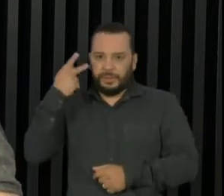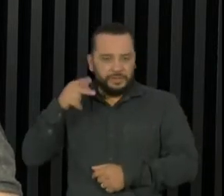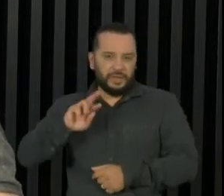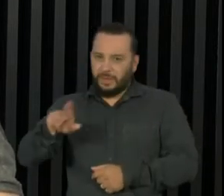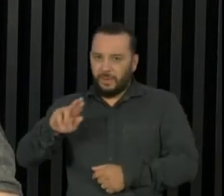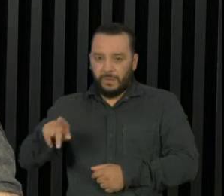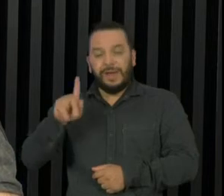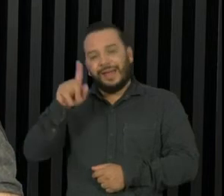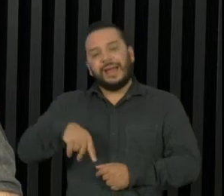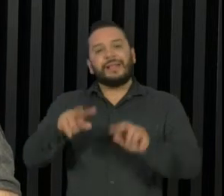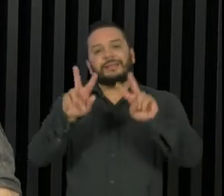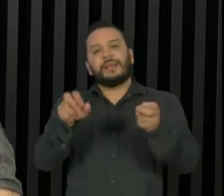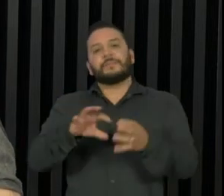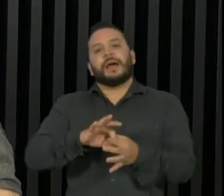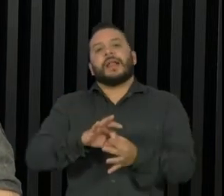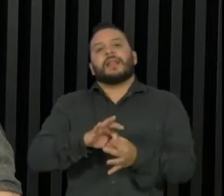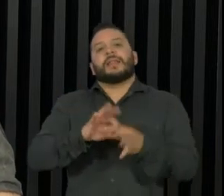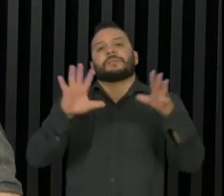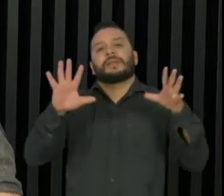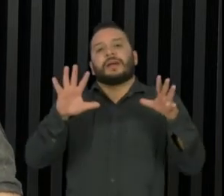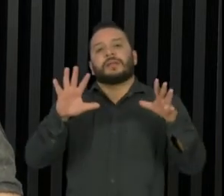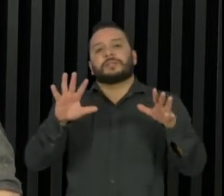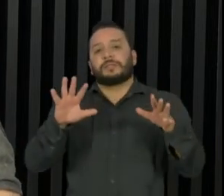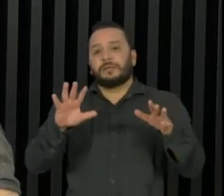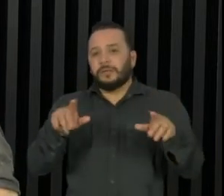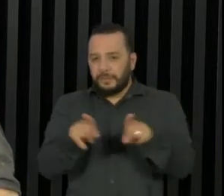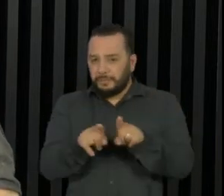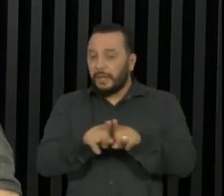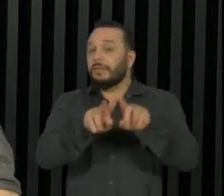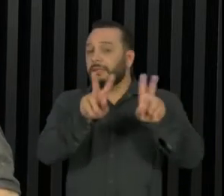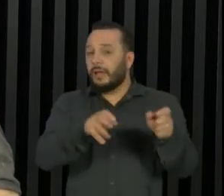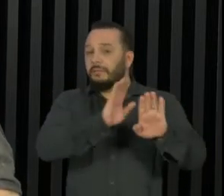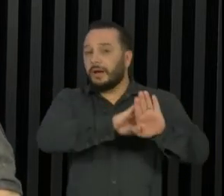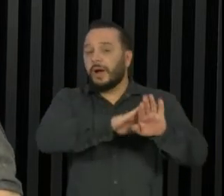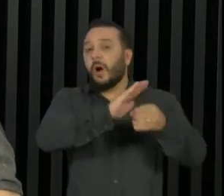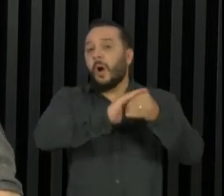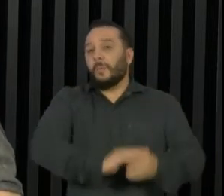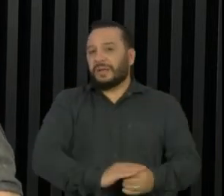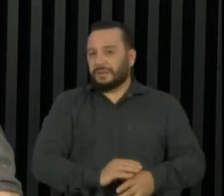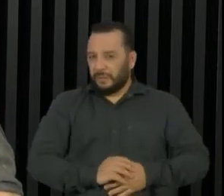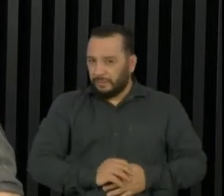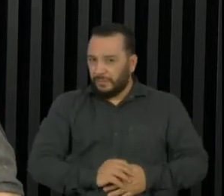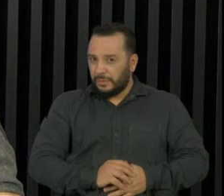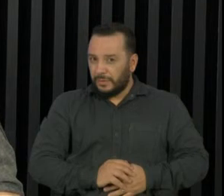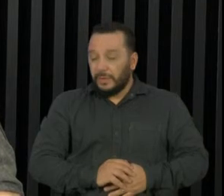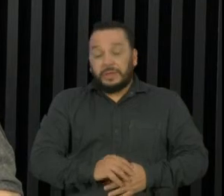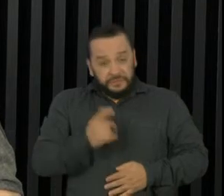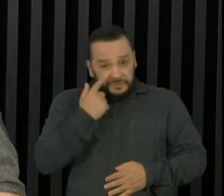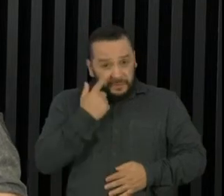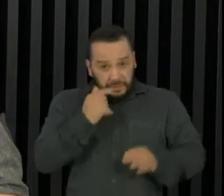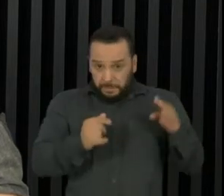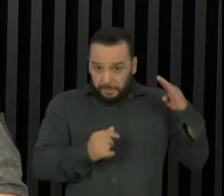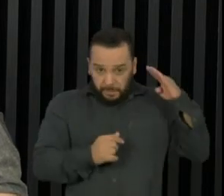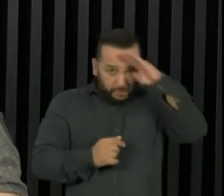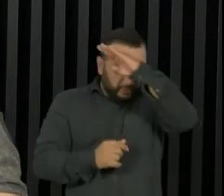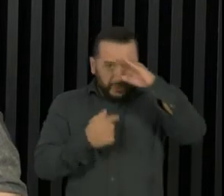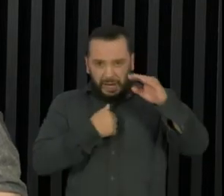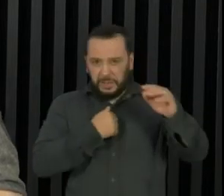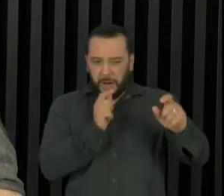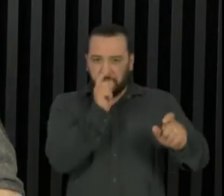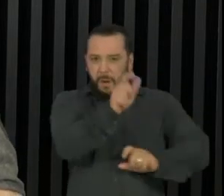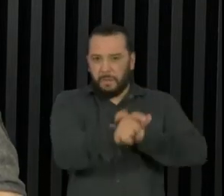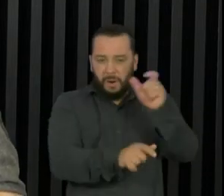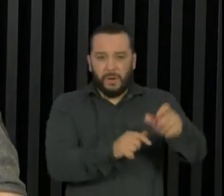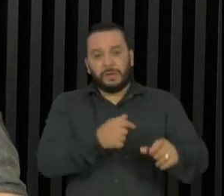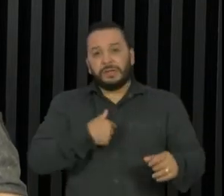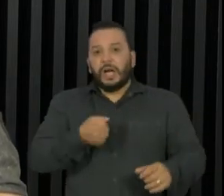sobre liberdade, é sobre opressão. Quando a gente vê o presidente fazer as coisas que está fazendo, quando a gente ouve um presidente mandar